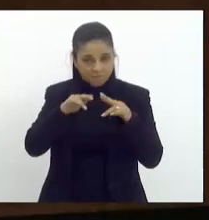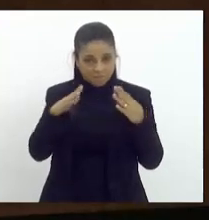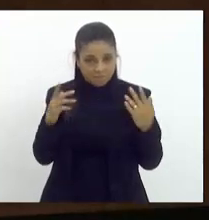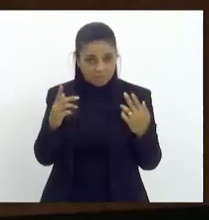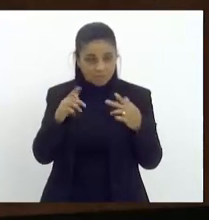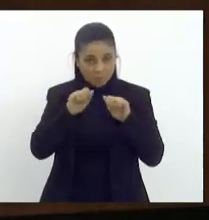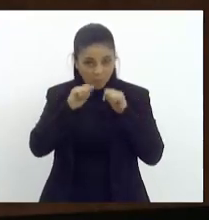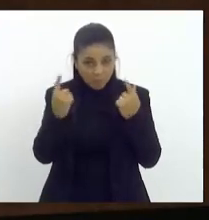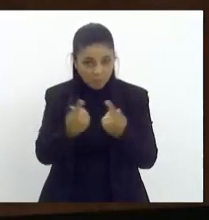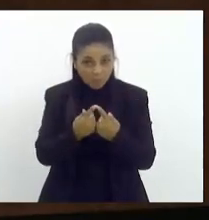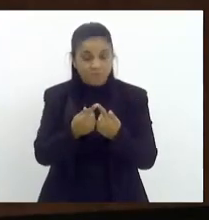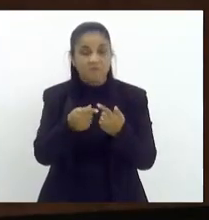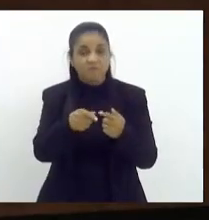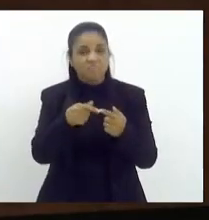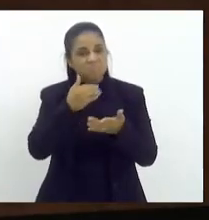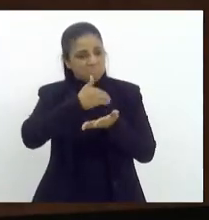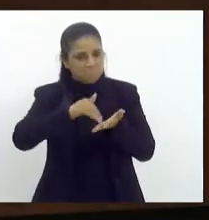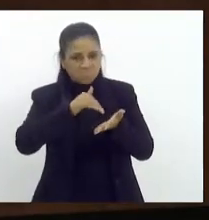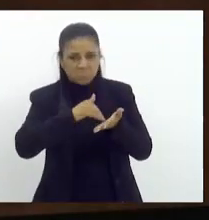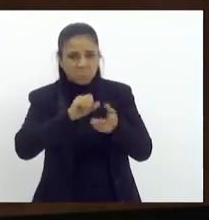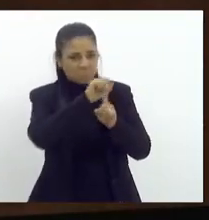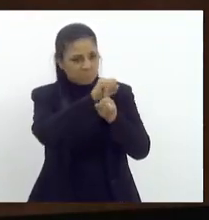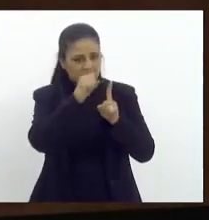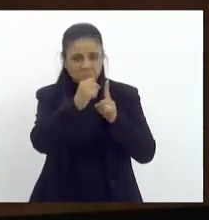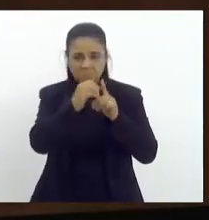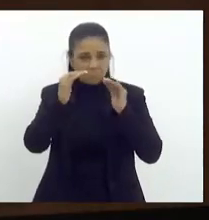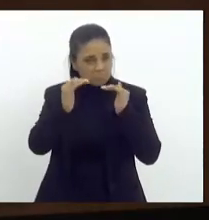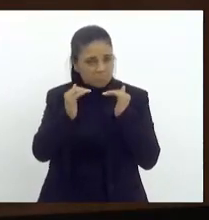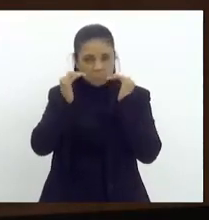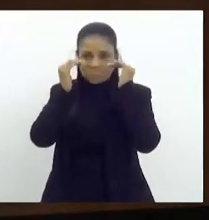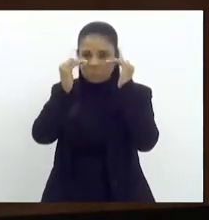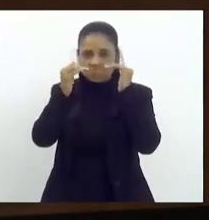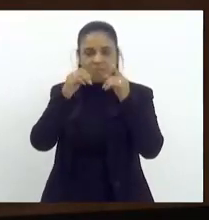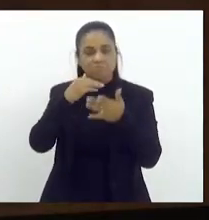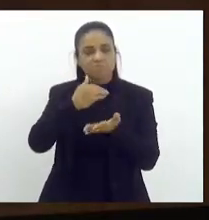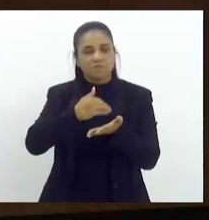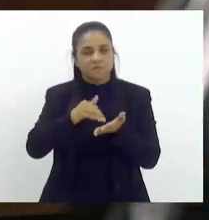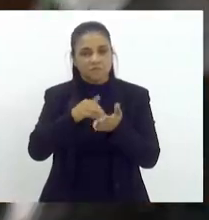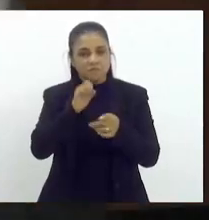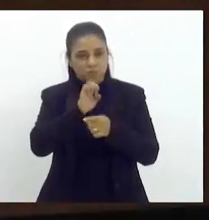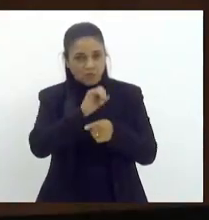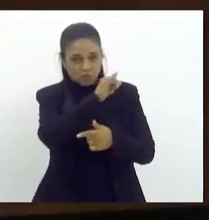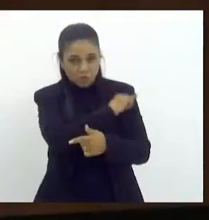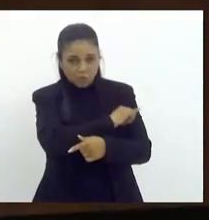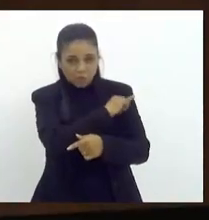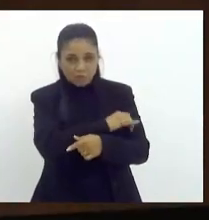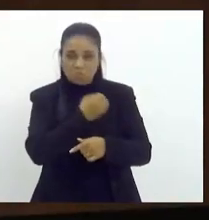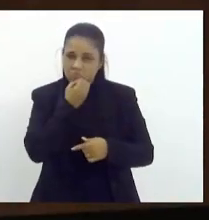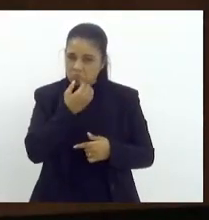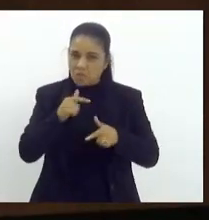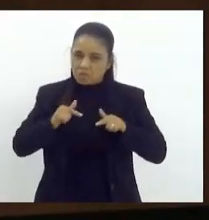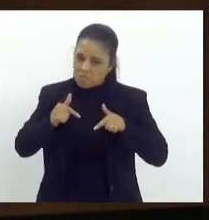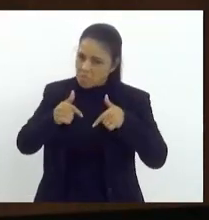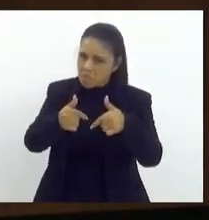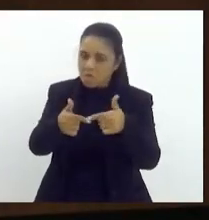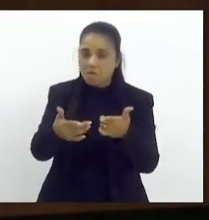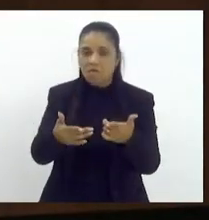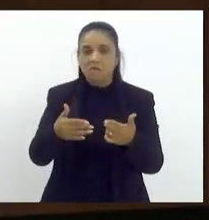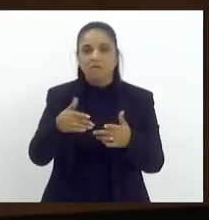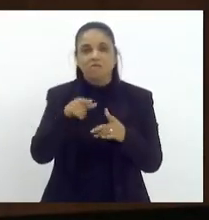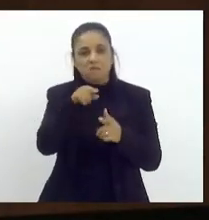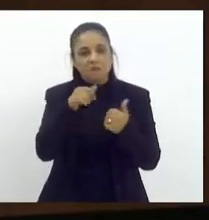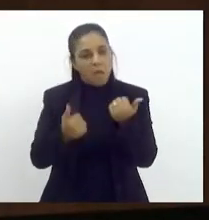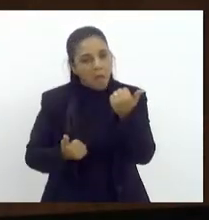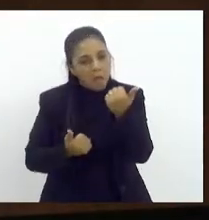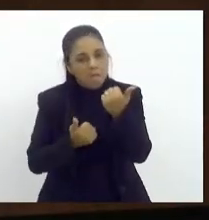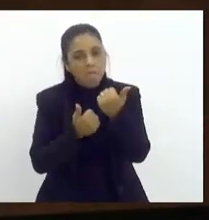de Assistência Social do município do Rio de Janeiro e Faria muito bem para o governo do estado do Rio de Janeiro então vossa excelência tem